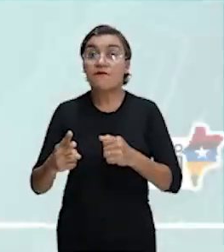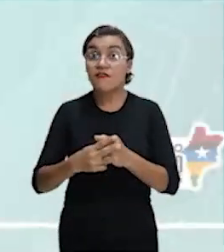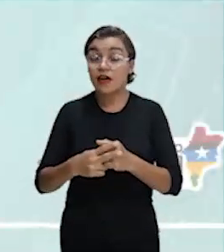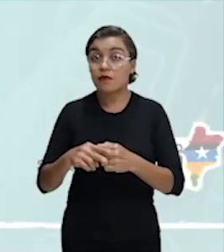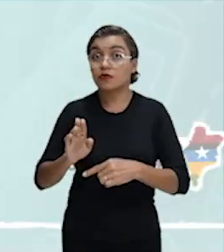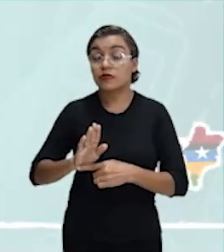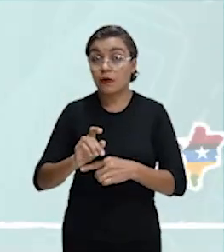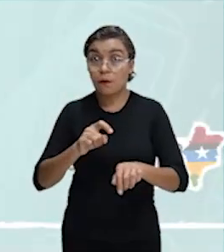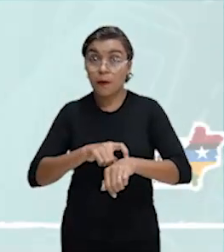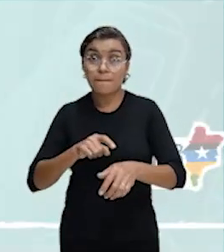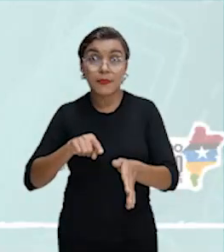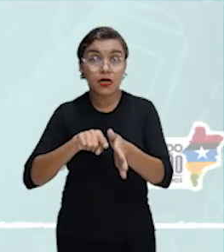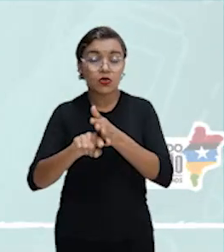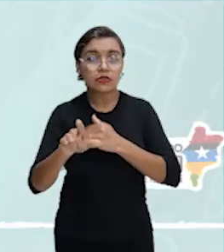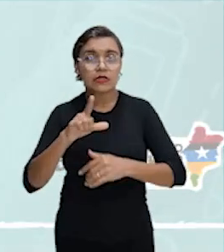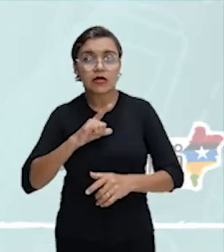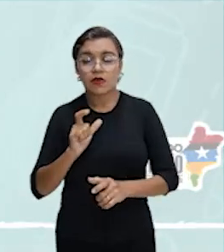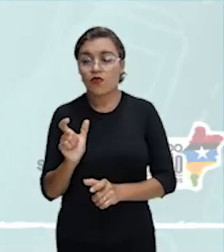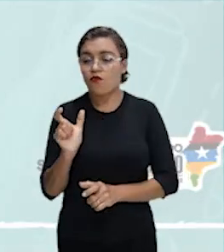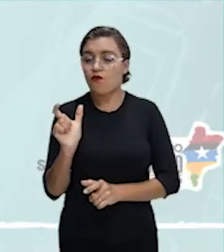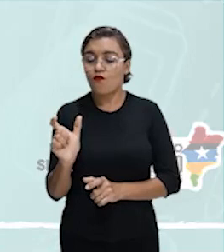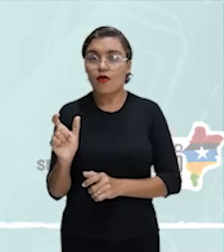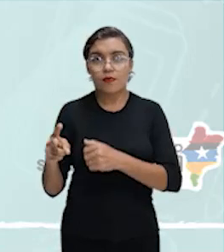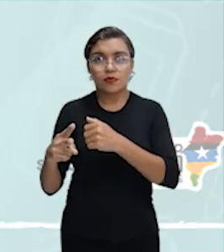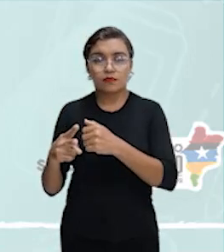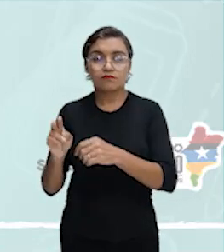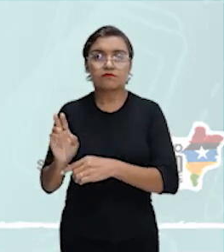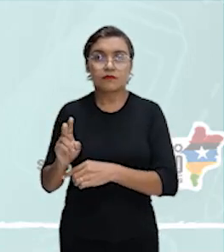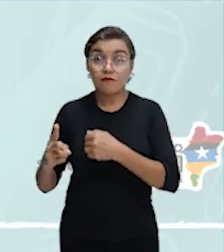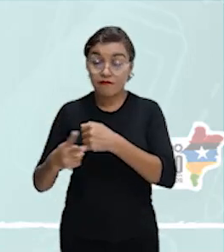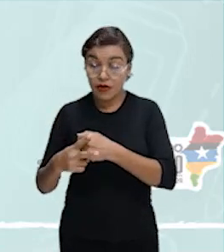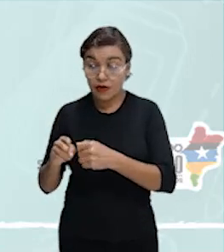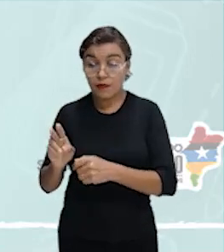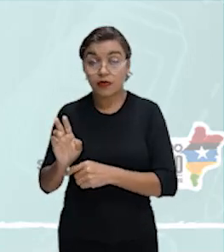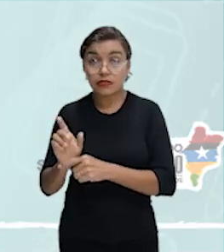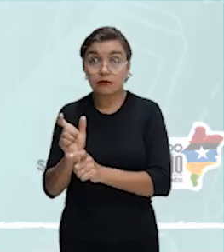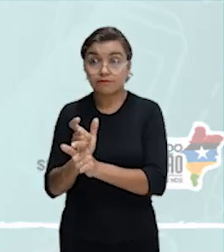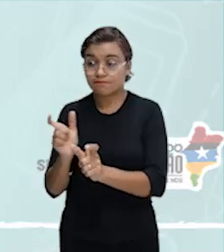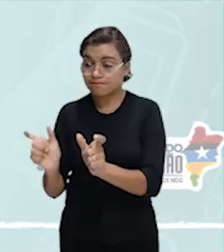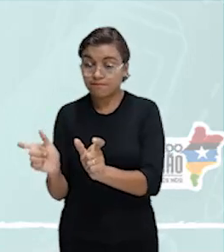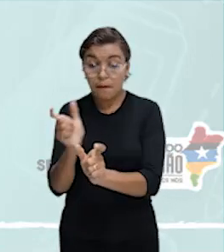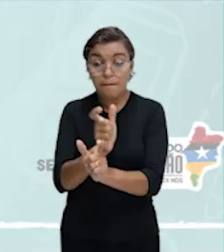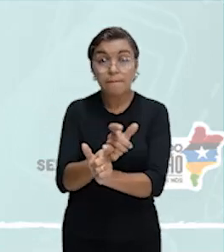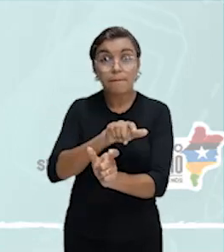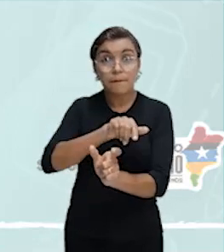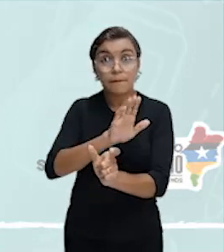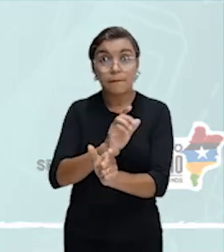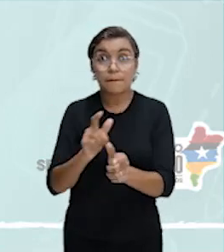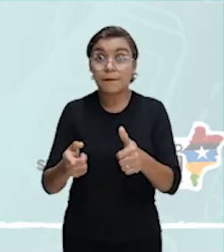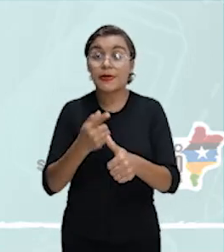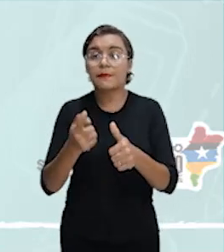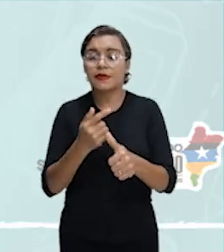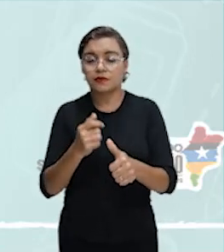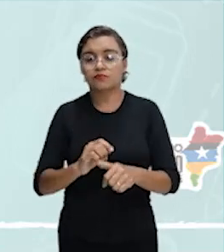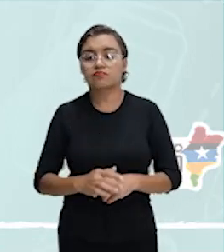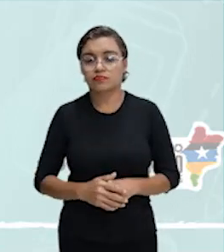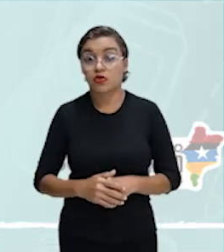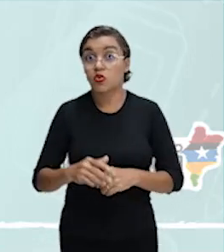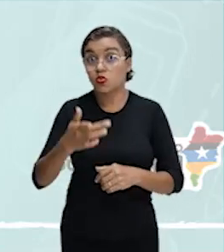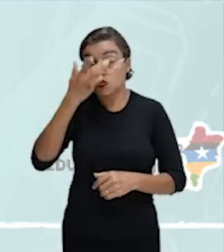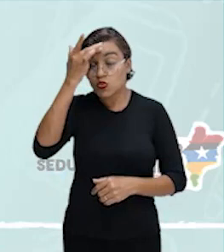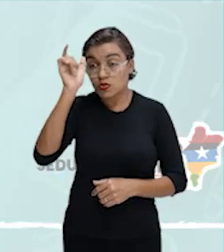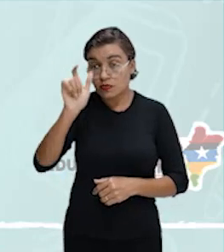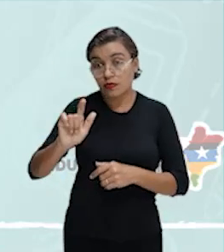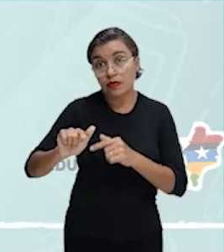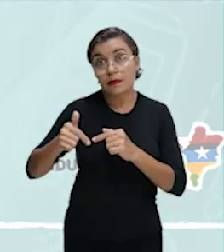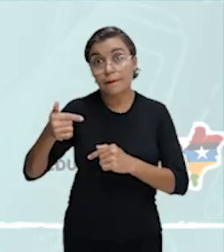fazer uma pergunta, o verbo auxiliar vem na frente, tá bom? Então, o verbo auxiliar primeiro, o have ou has, o sujeito